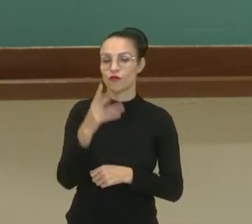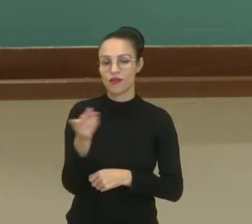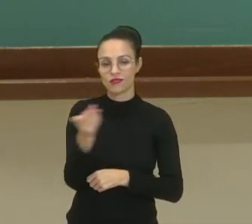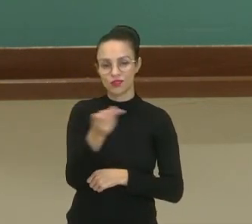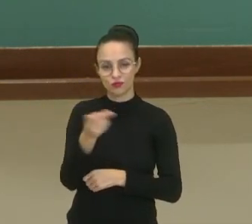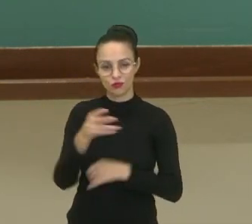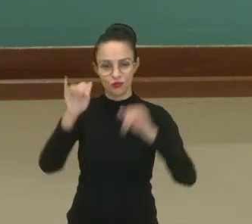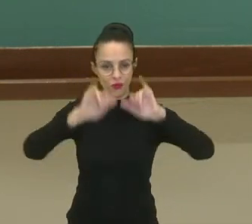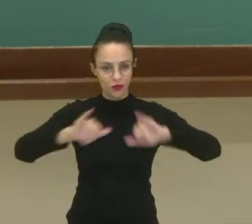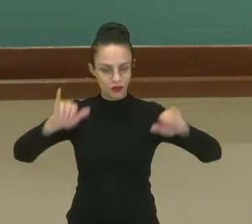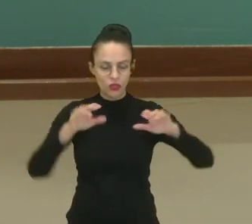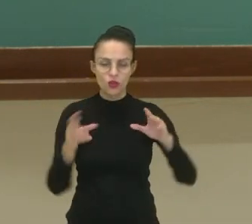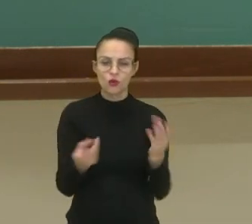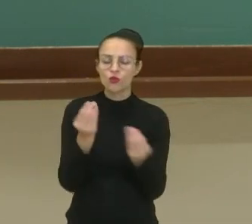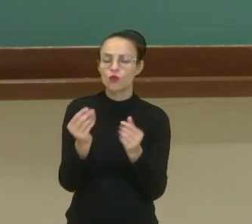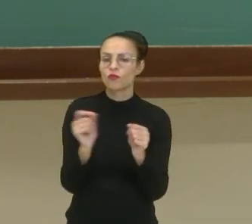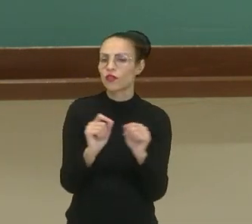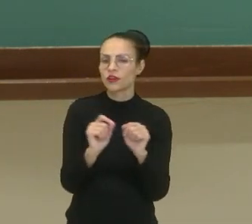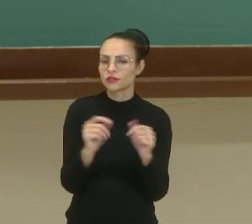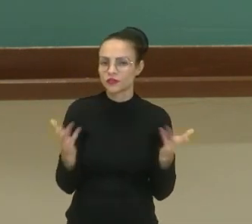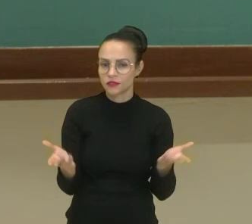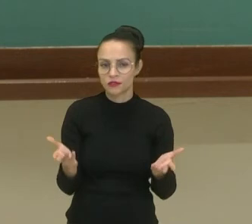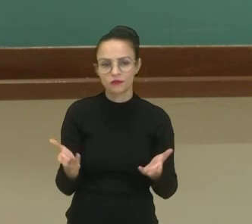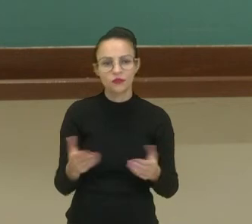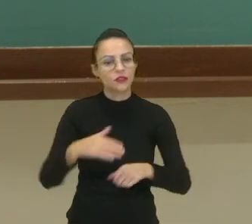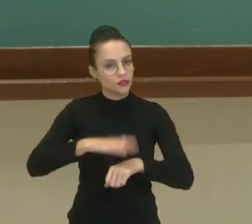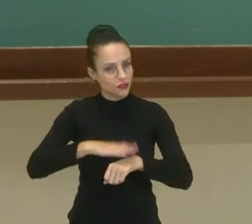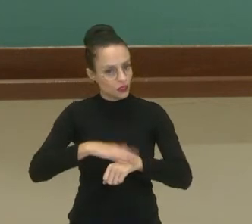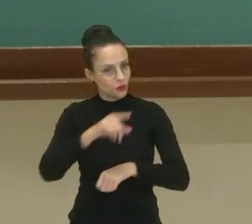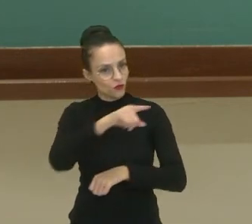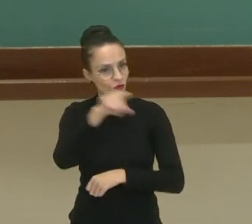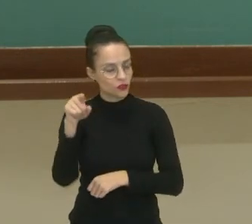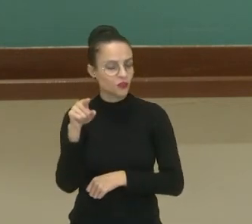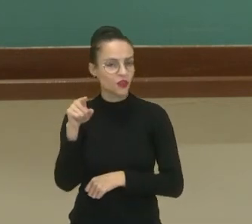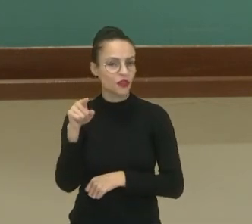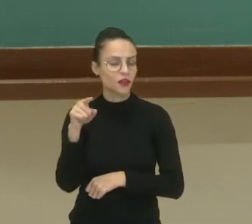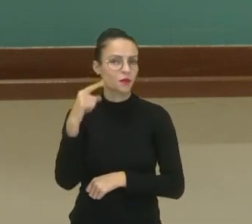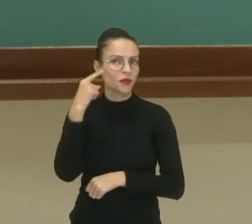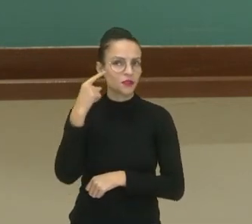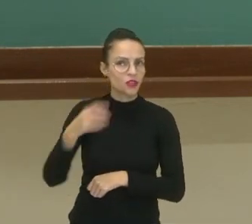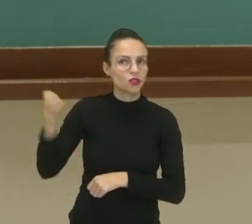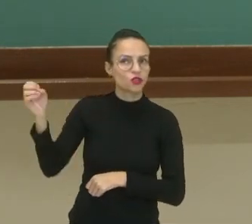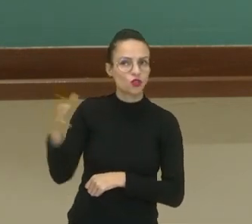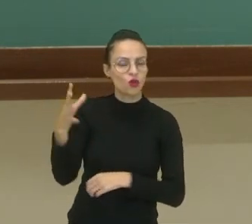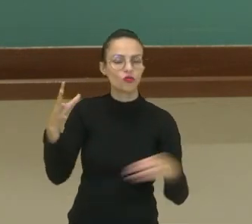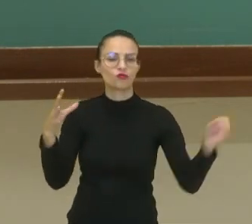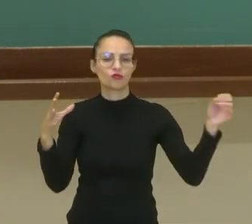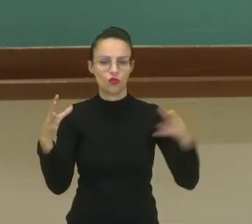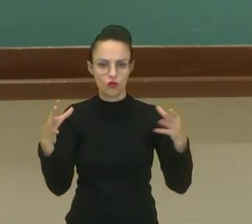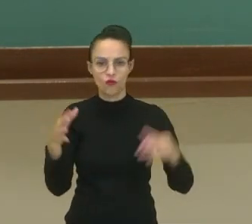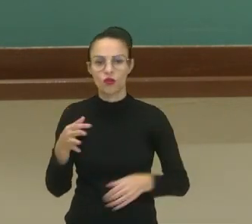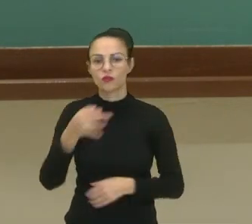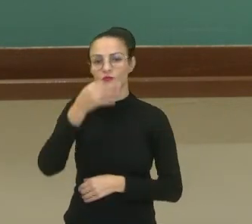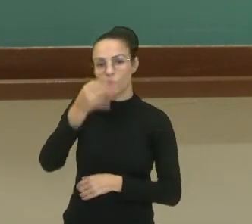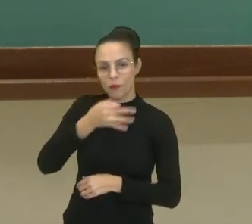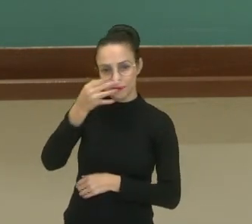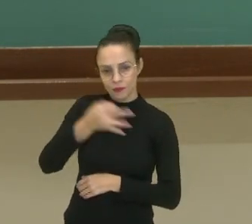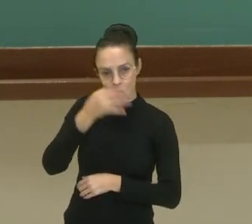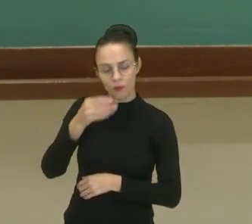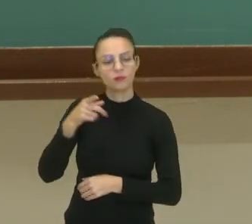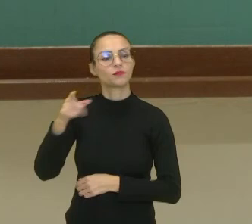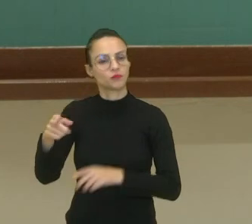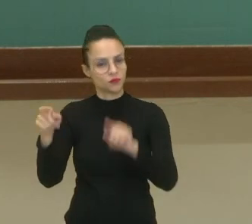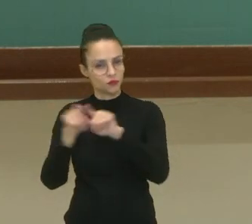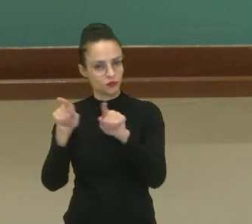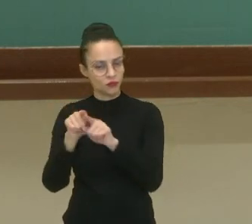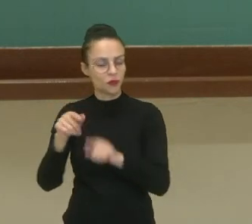propagandas. Como eu vou fazer isso? Vou te dar um tempinho e você vai atualizar tanto a do raspou grudou